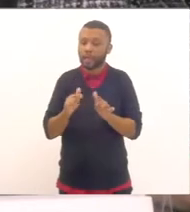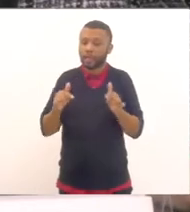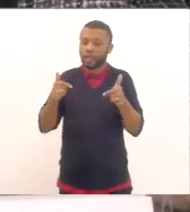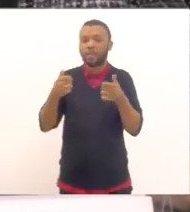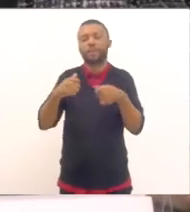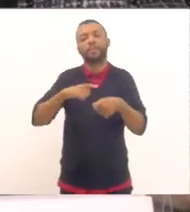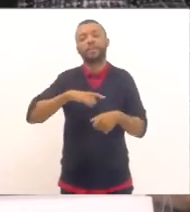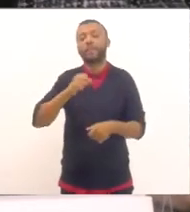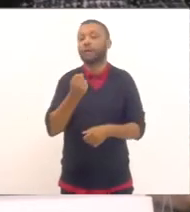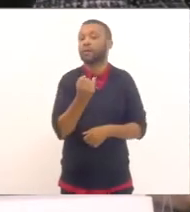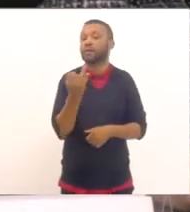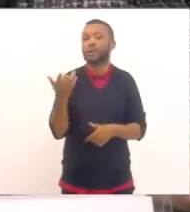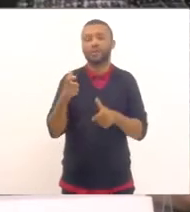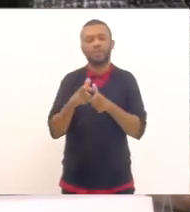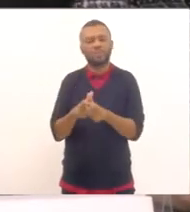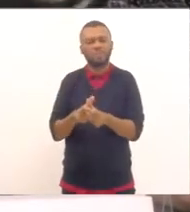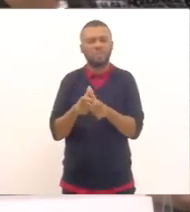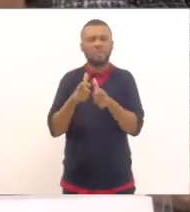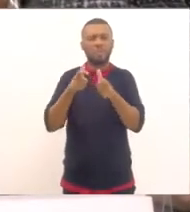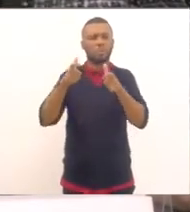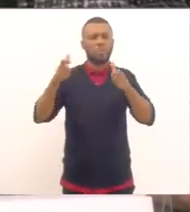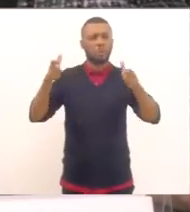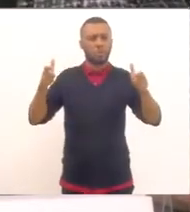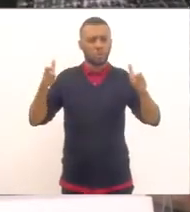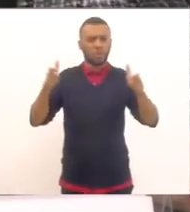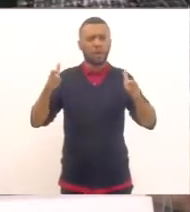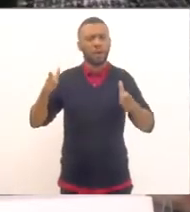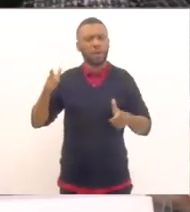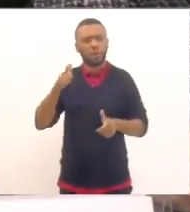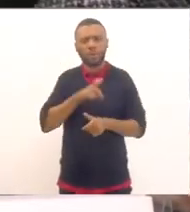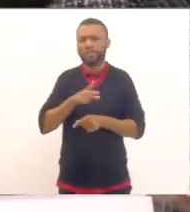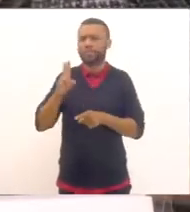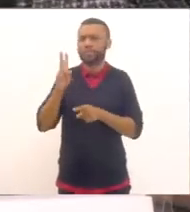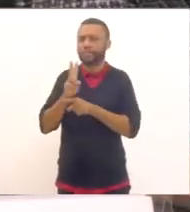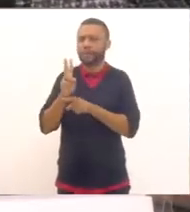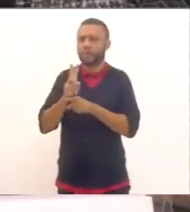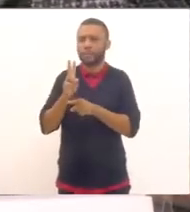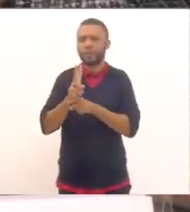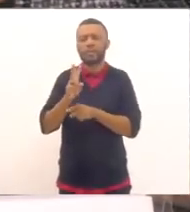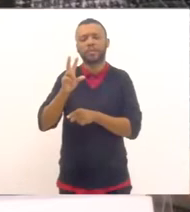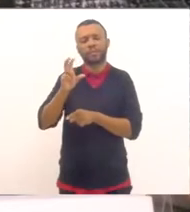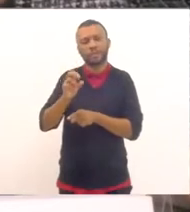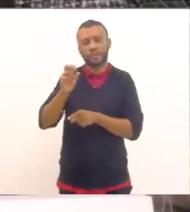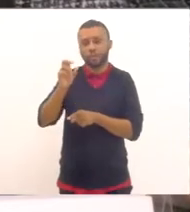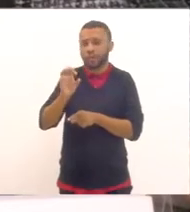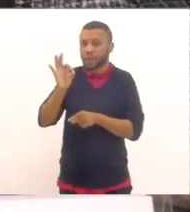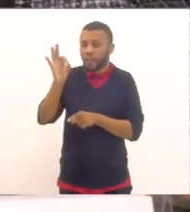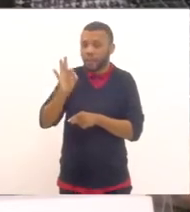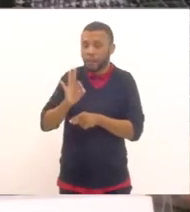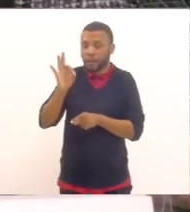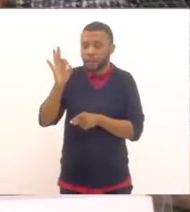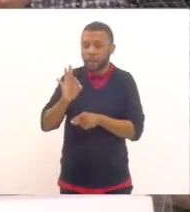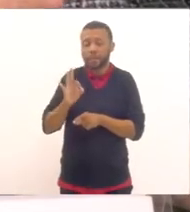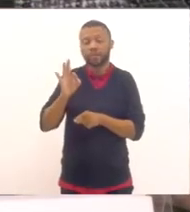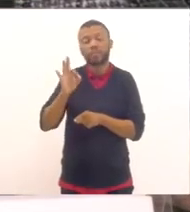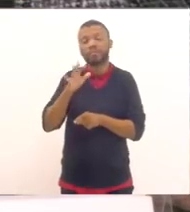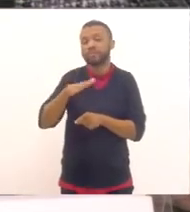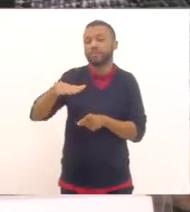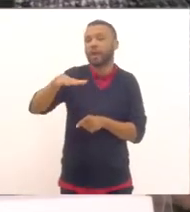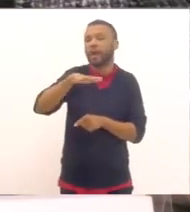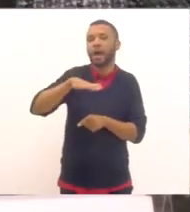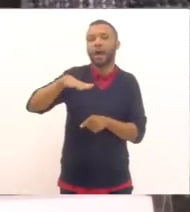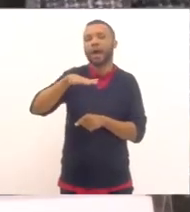contingente astronômico para tomar conta de cinquenta por cento Lucinha talvez do